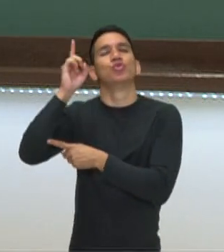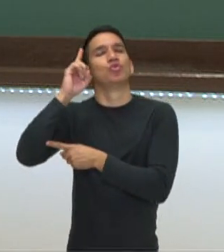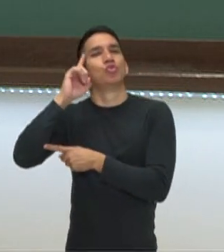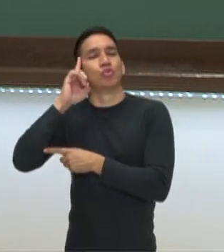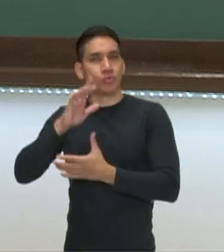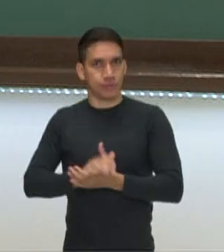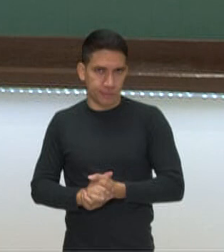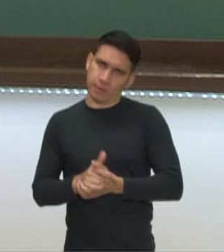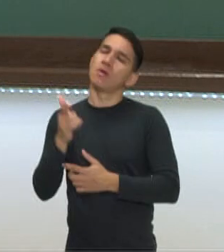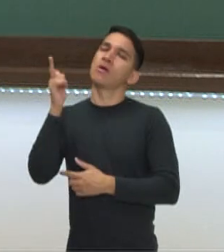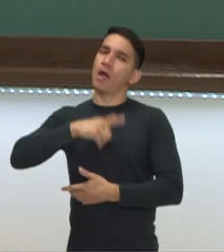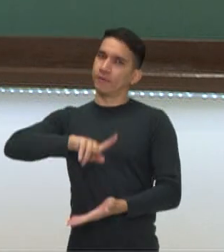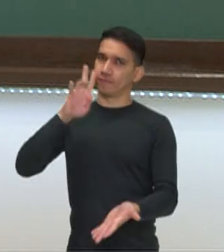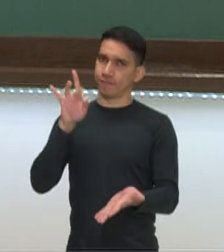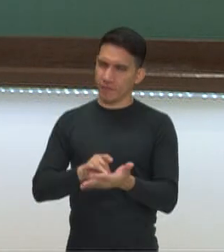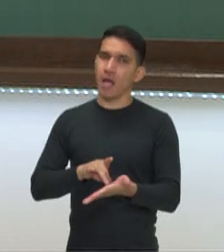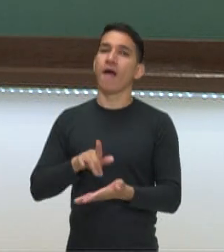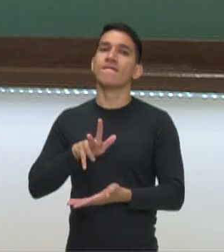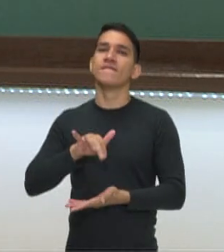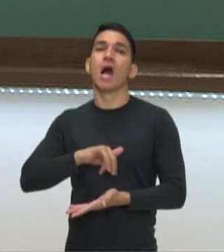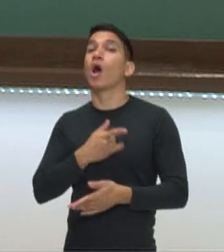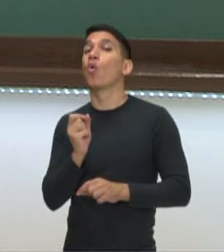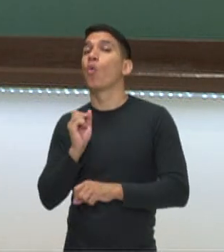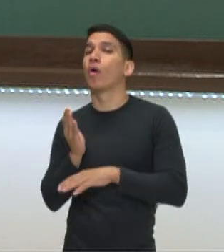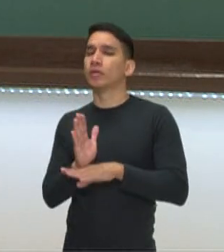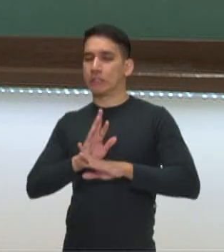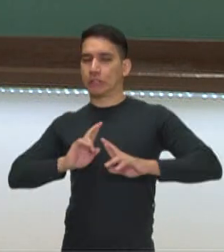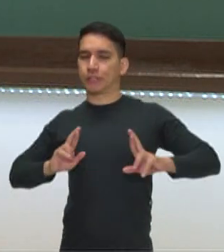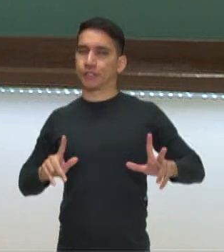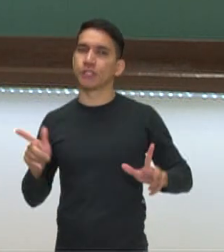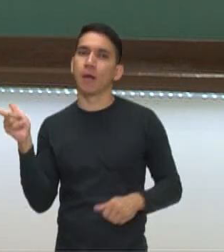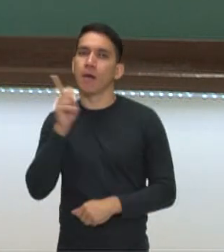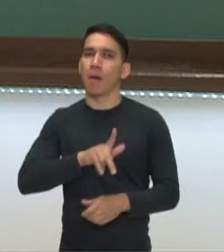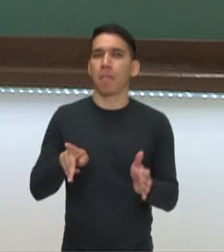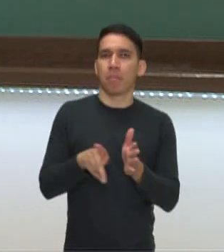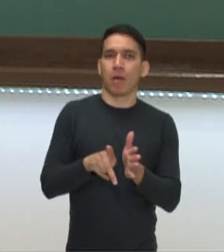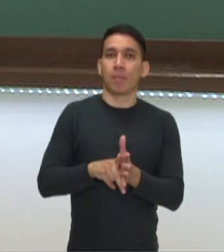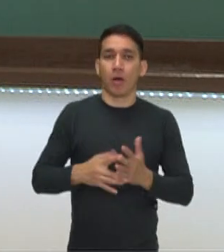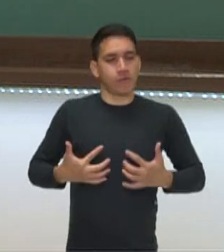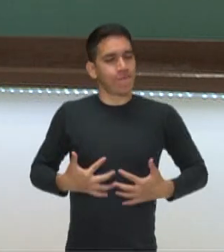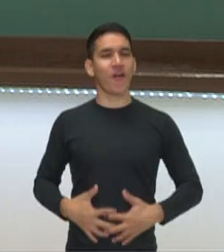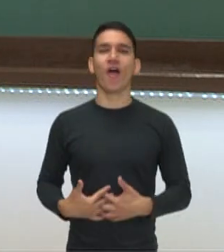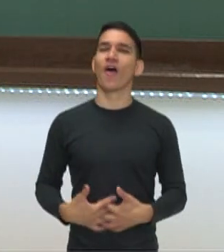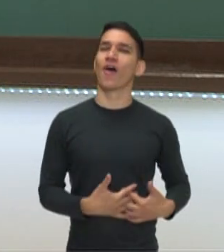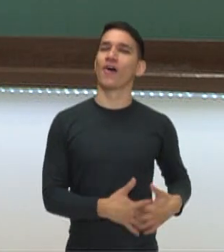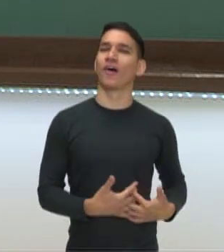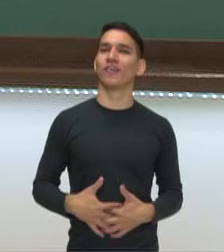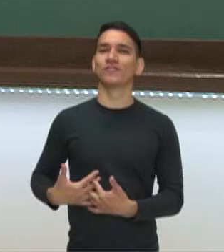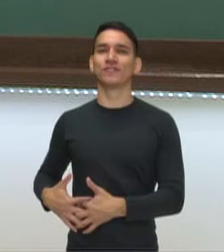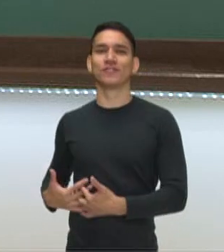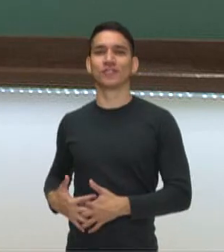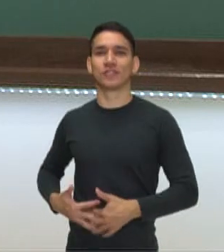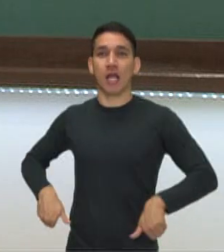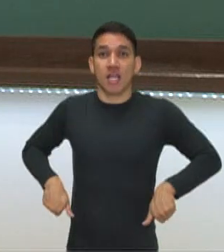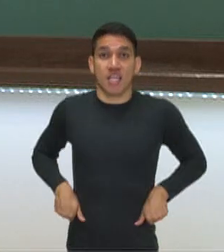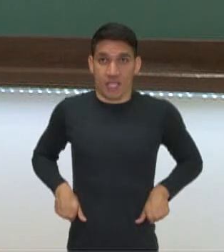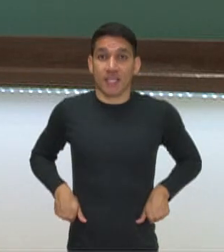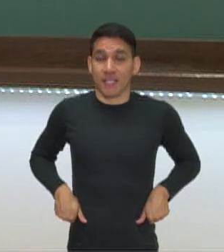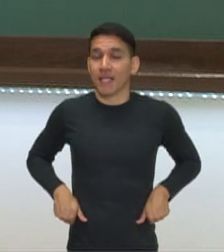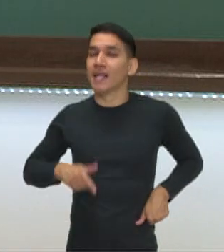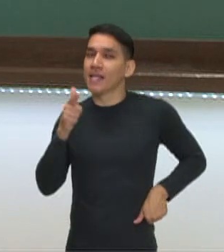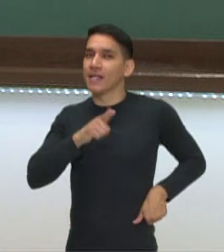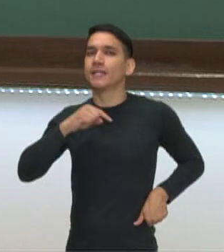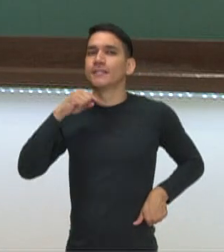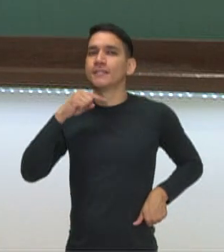de fato vai fazer muito a diferença, vai ajudar no bom funcionamento dos rins e vai